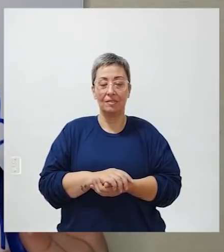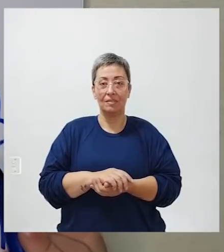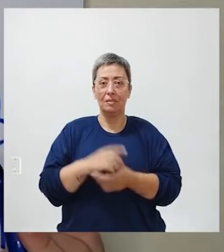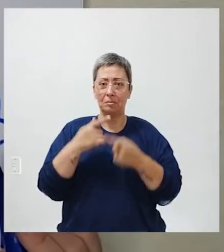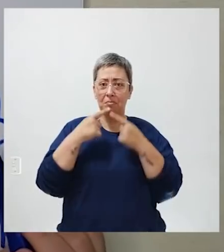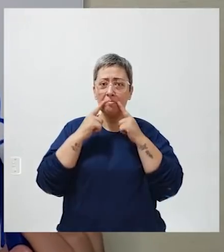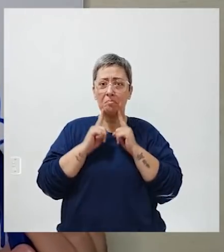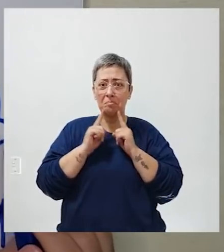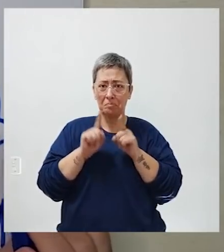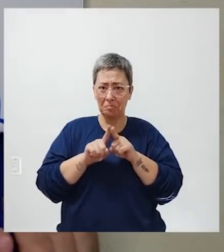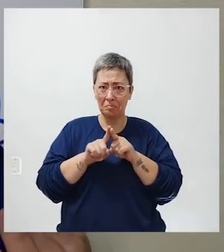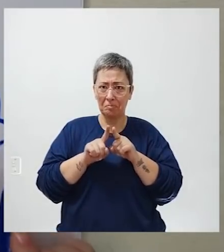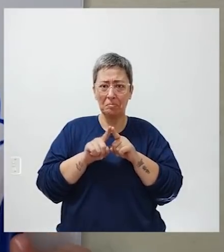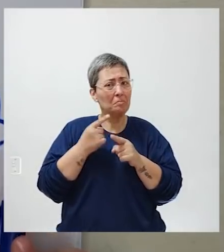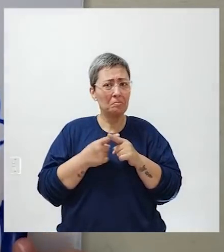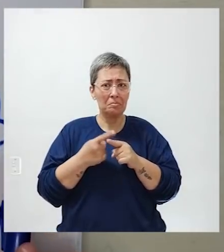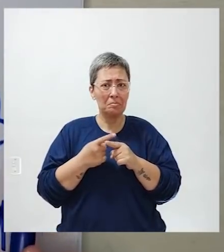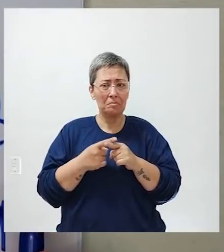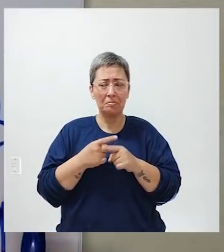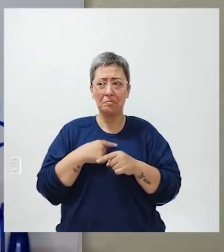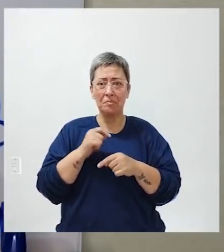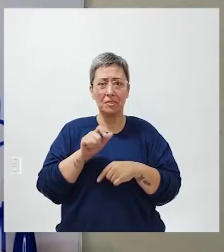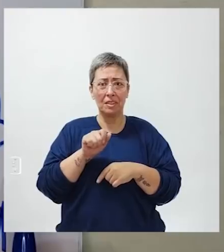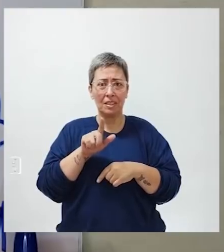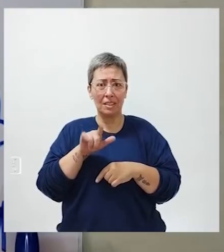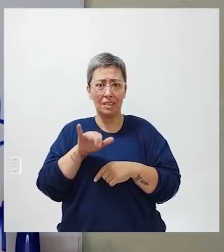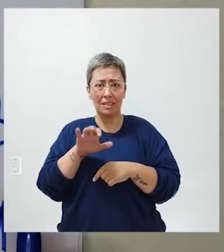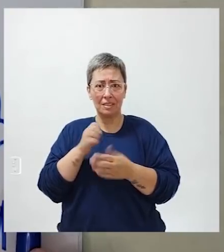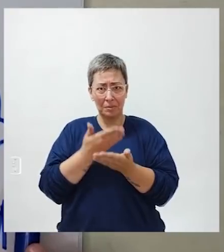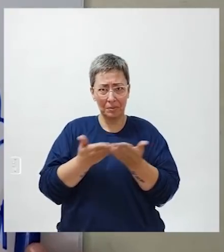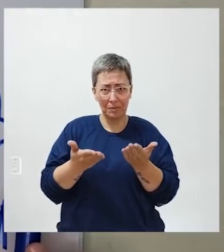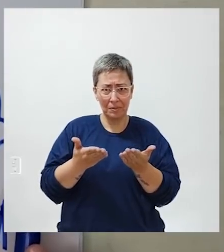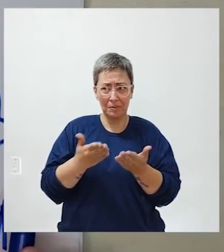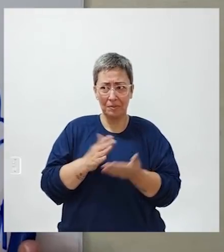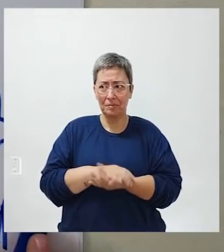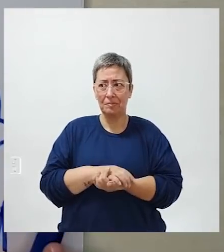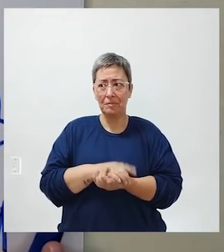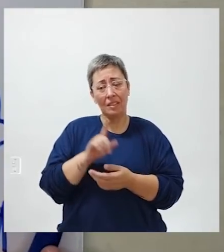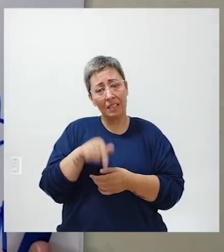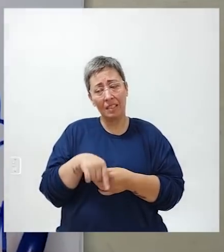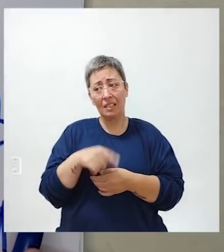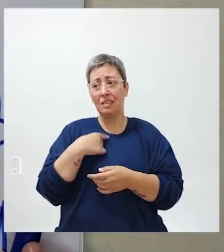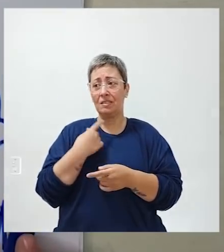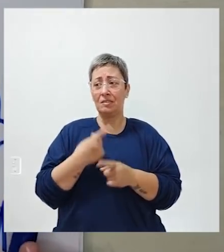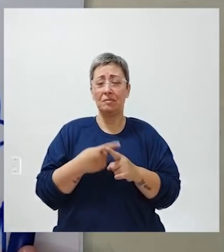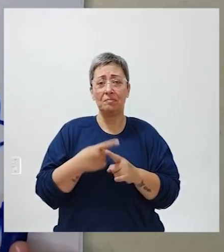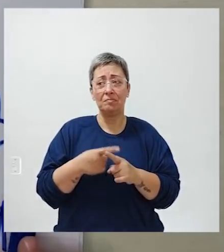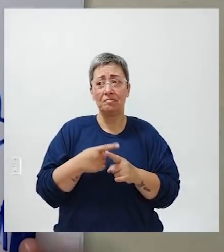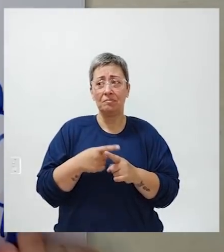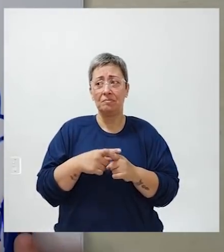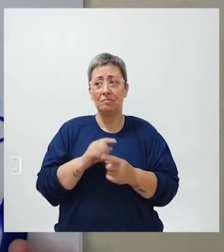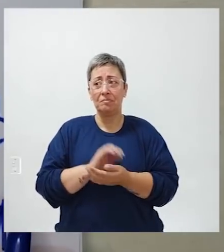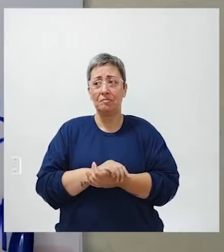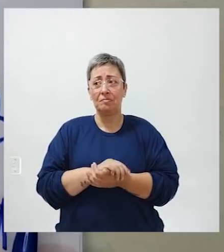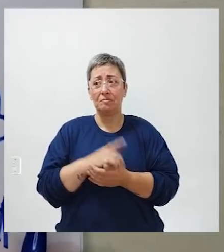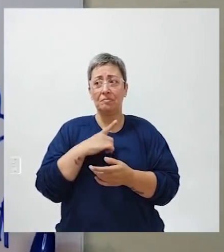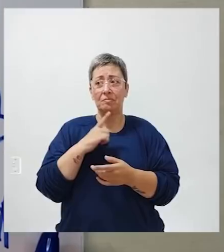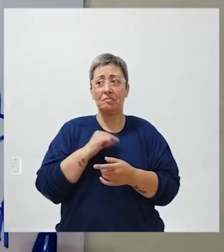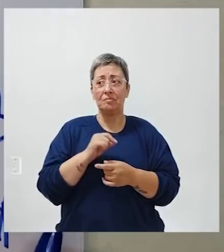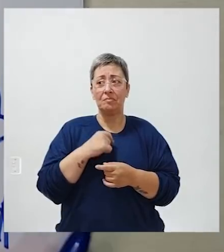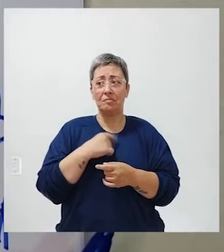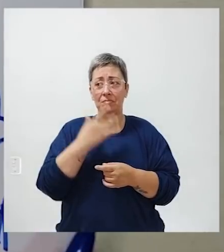Ficou triste também? Por quê? Porque ele se perdeu? É porque o